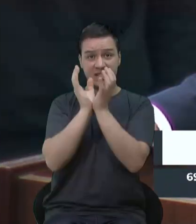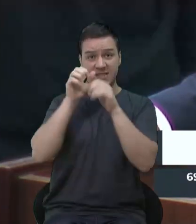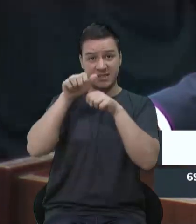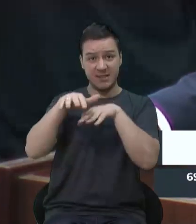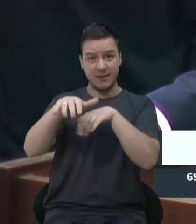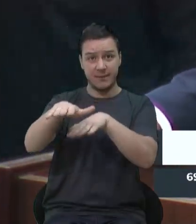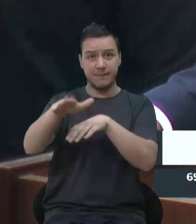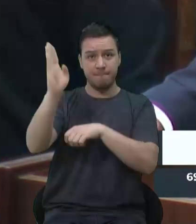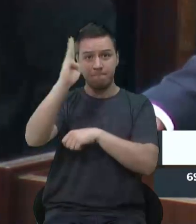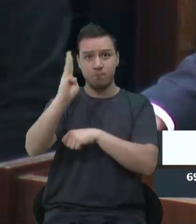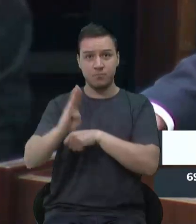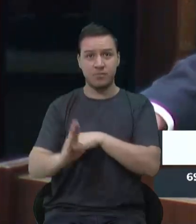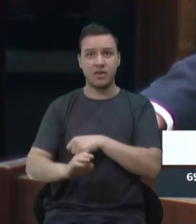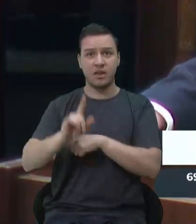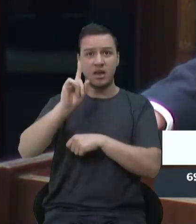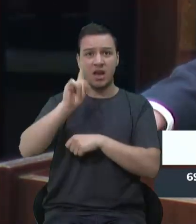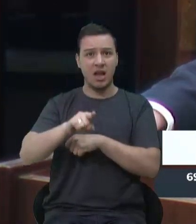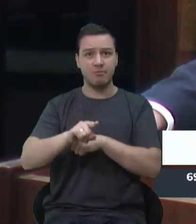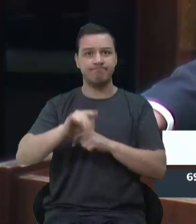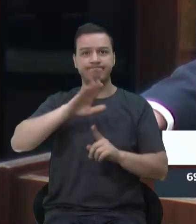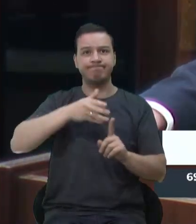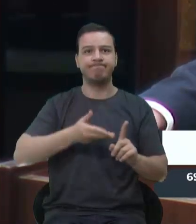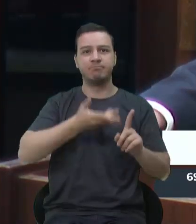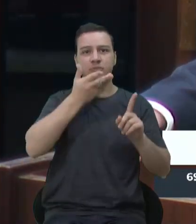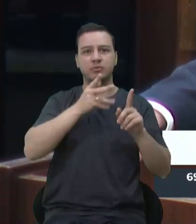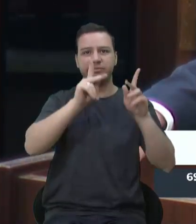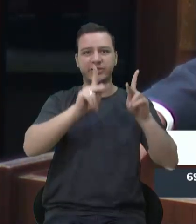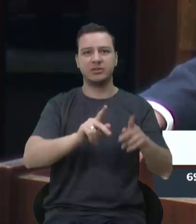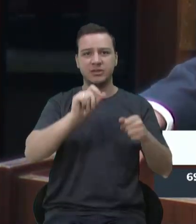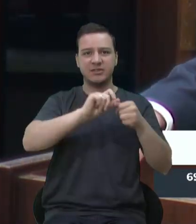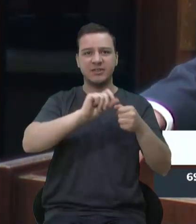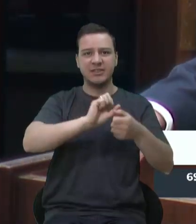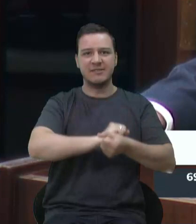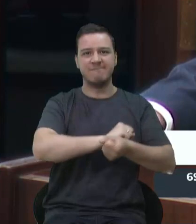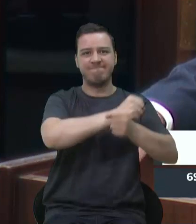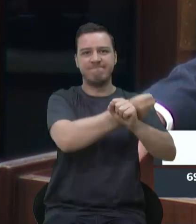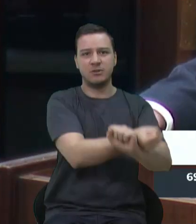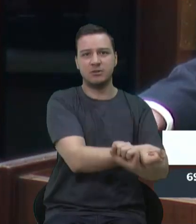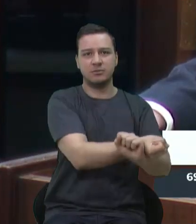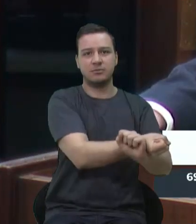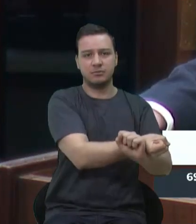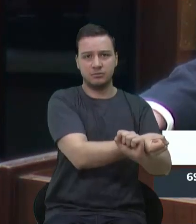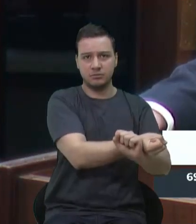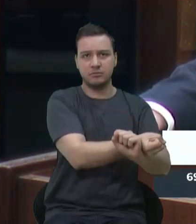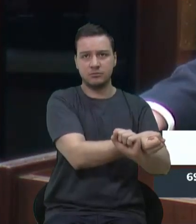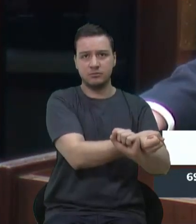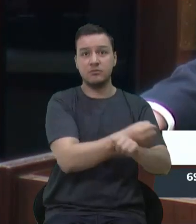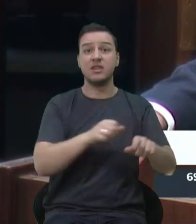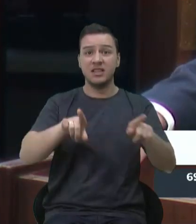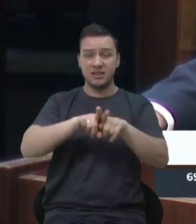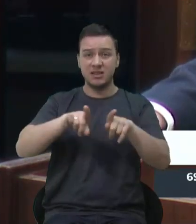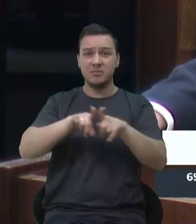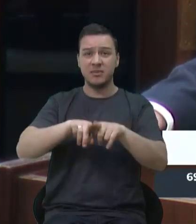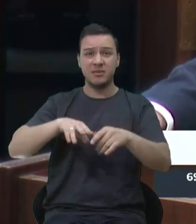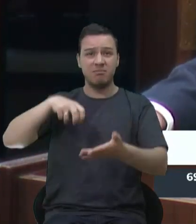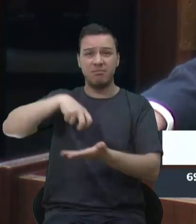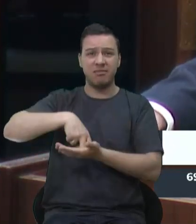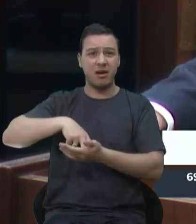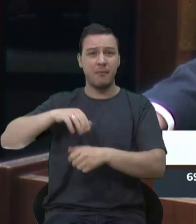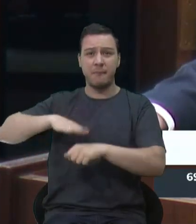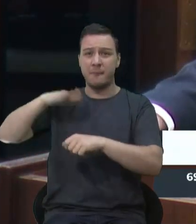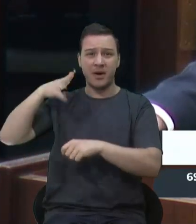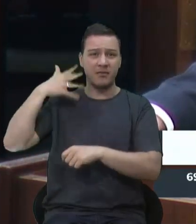era um valeaculto de torturadores. E foi mais longe ainda o deputado Márcio Moreira Alves no seu